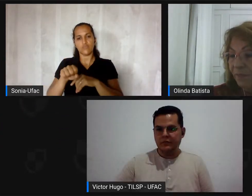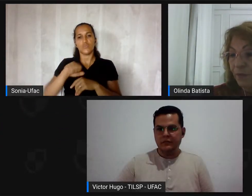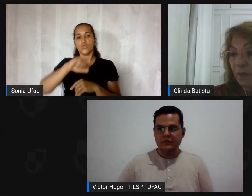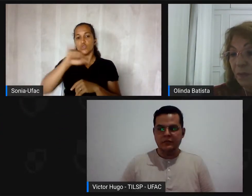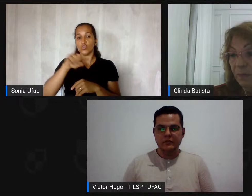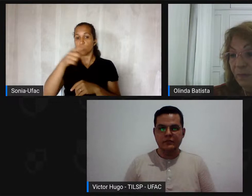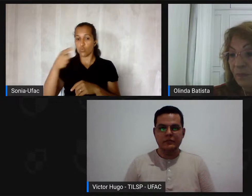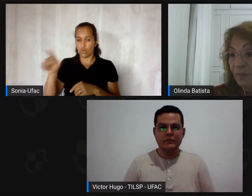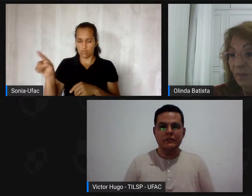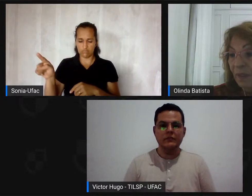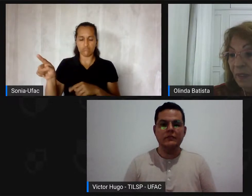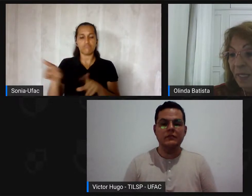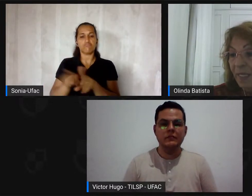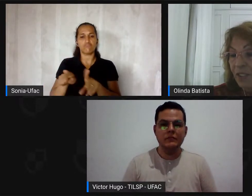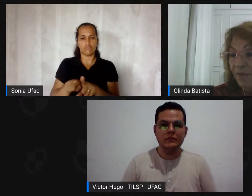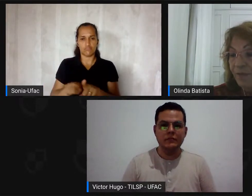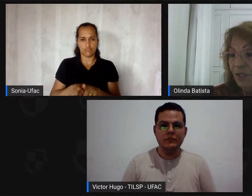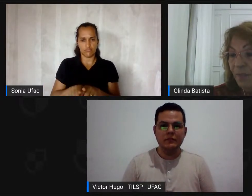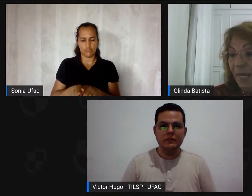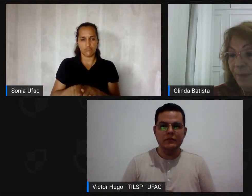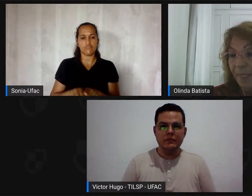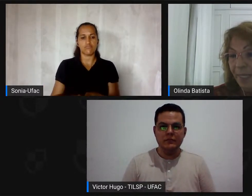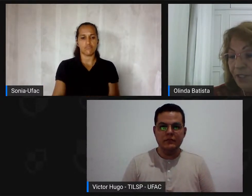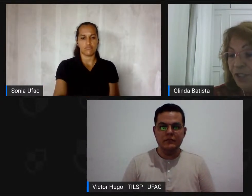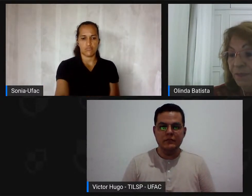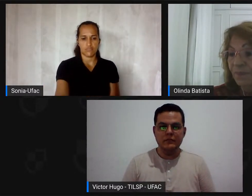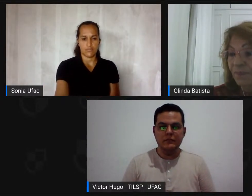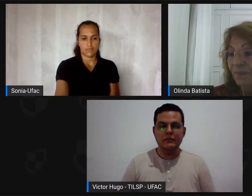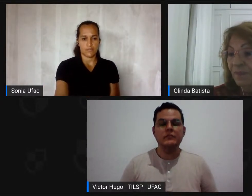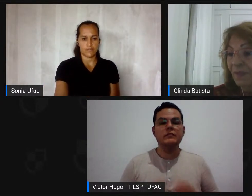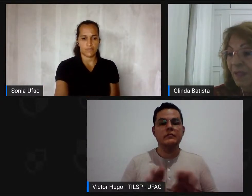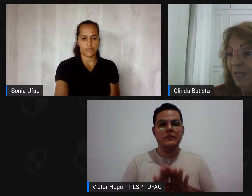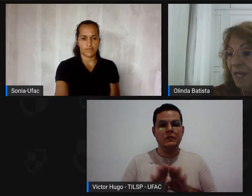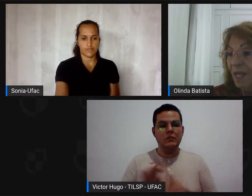Lucília foram chefes de gabilete.